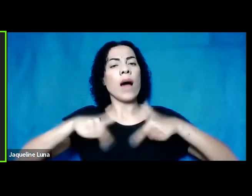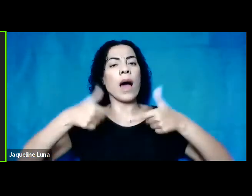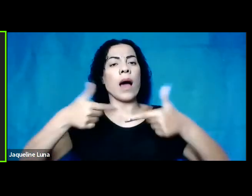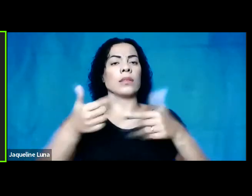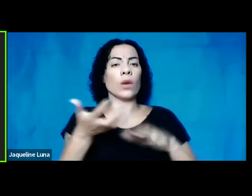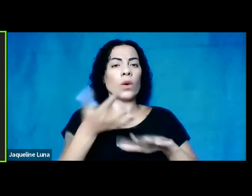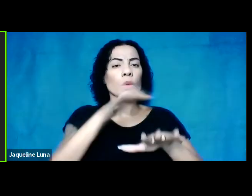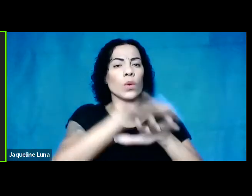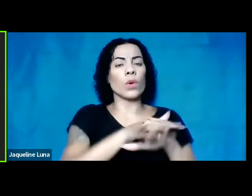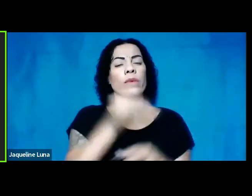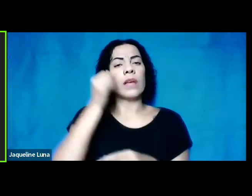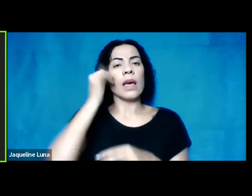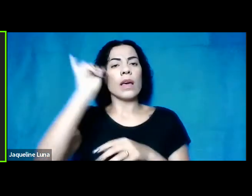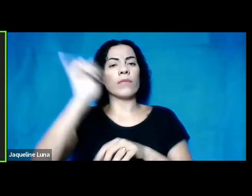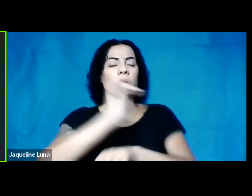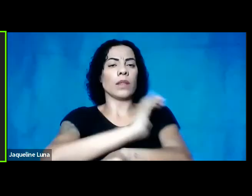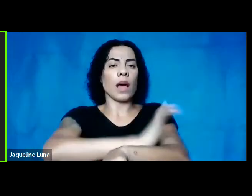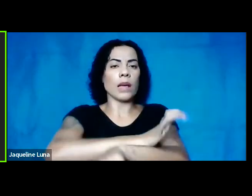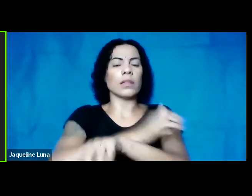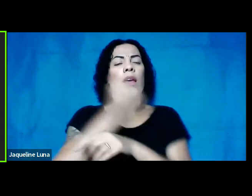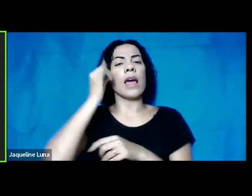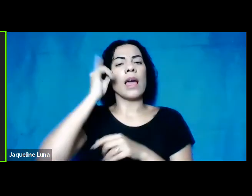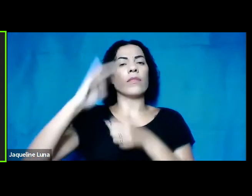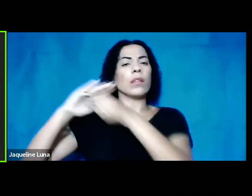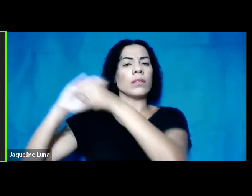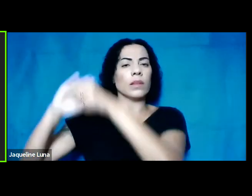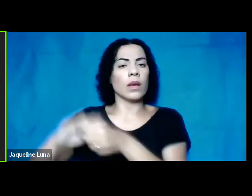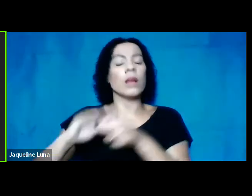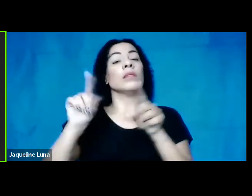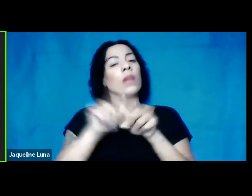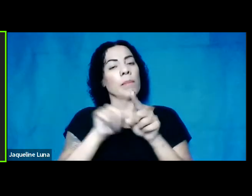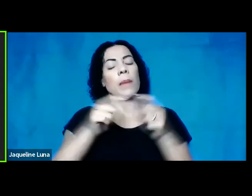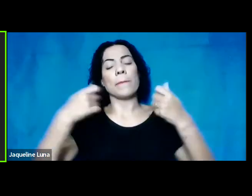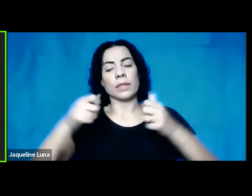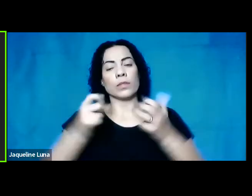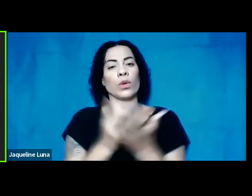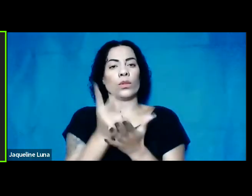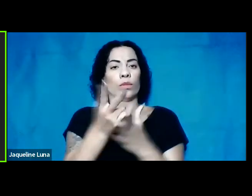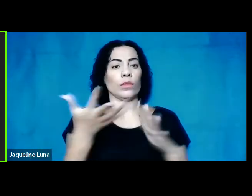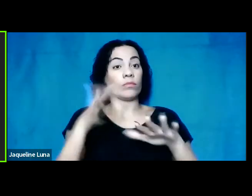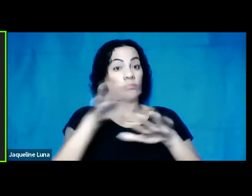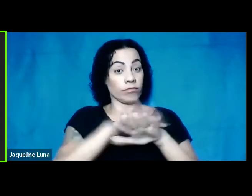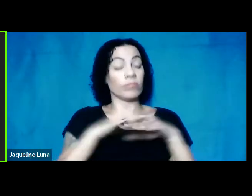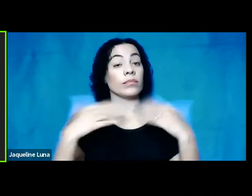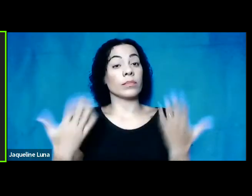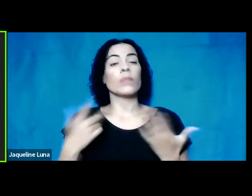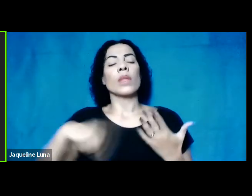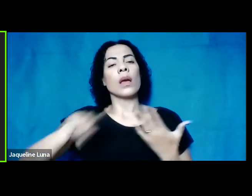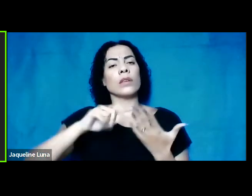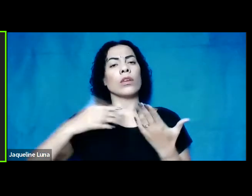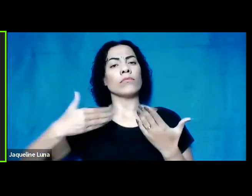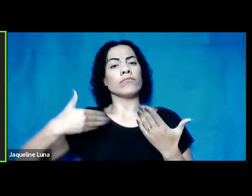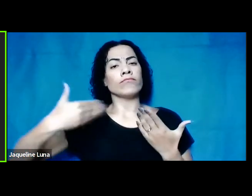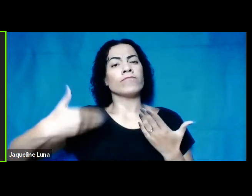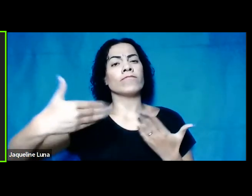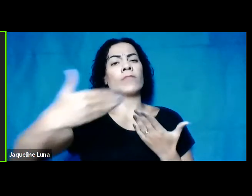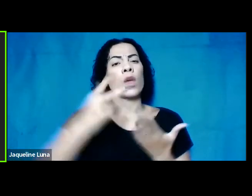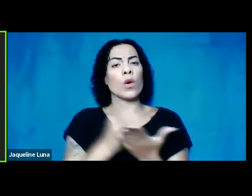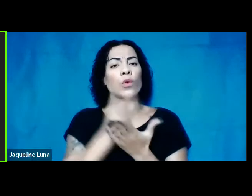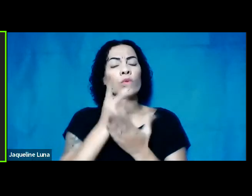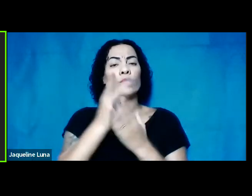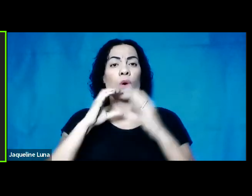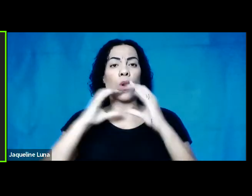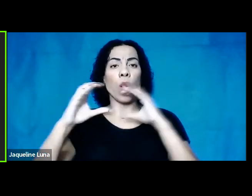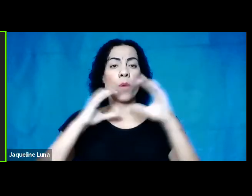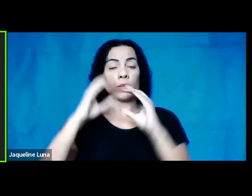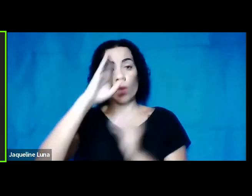antirracistas, anticapacitistas e inclusivas. Bom, que a gente siga aí pela comunicação pública, pelo SUS, pela ciência,